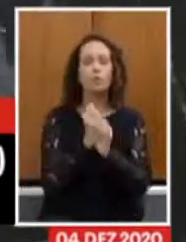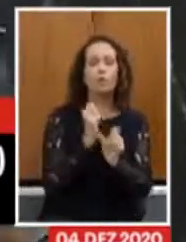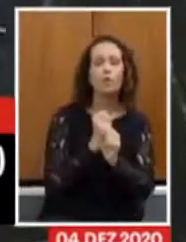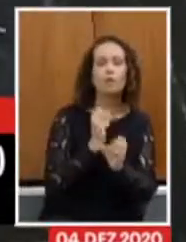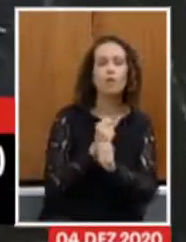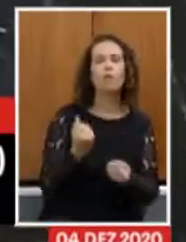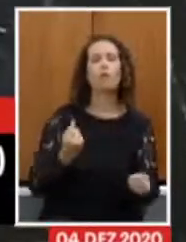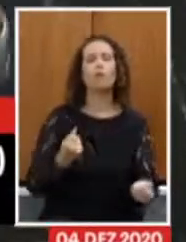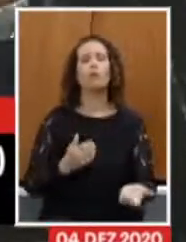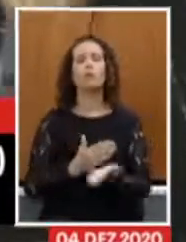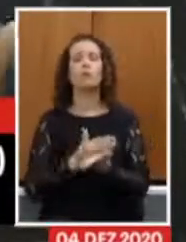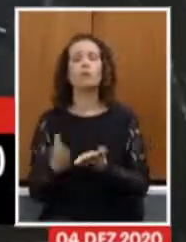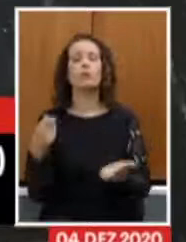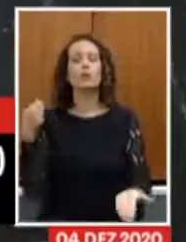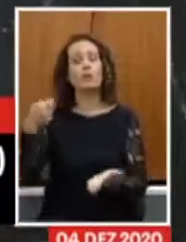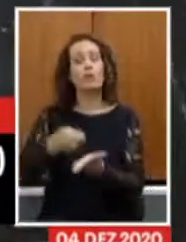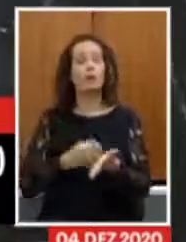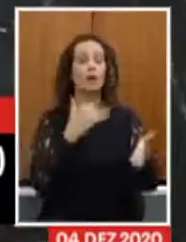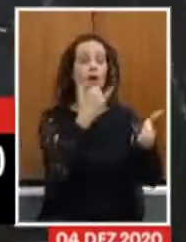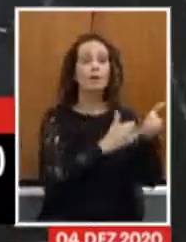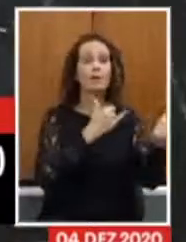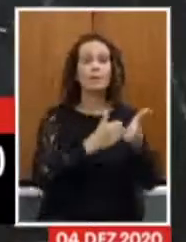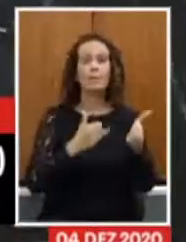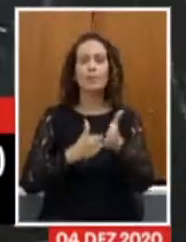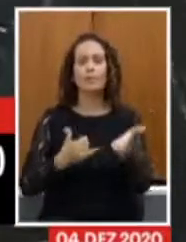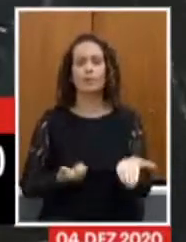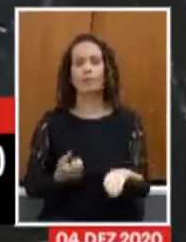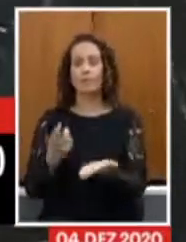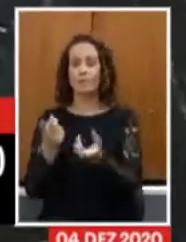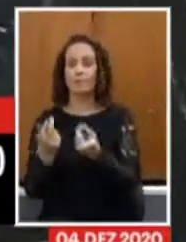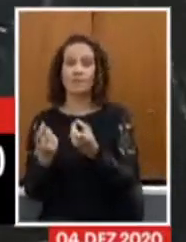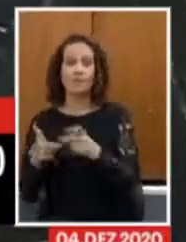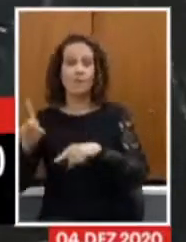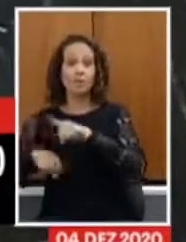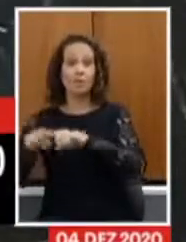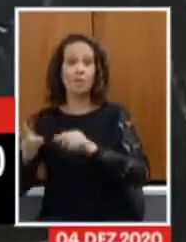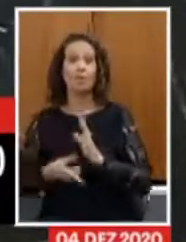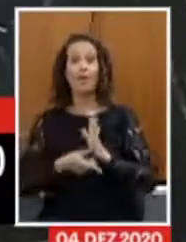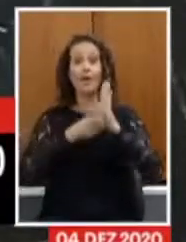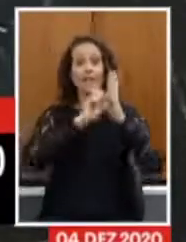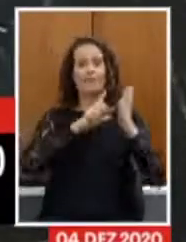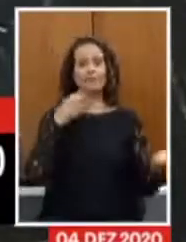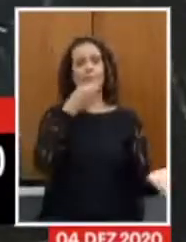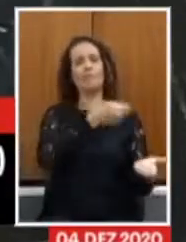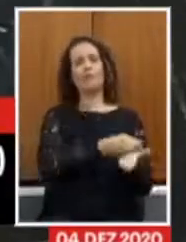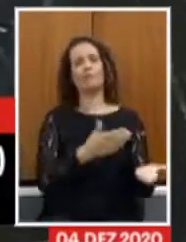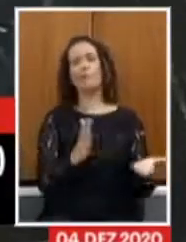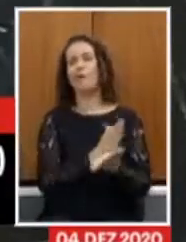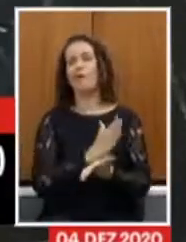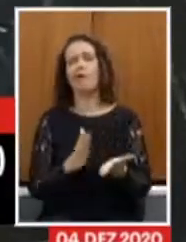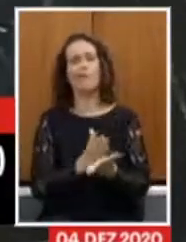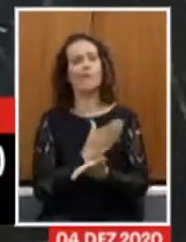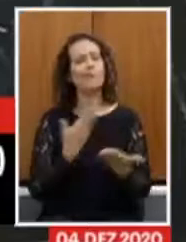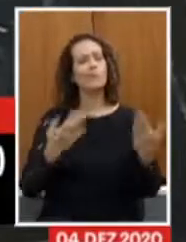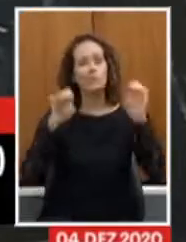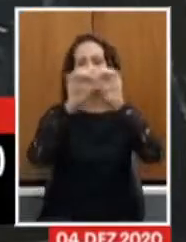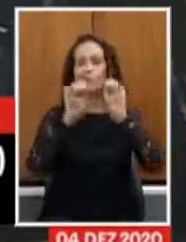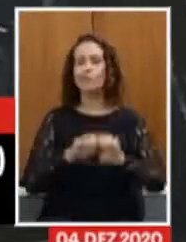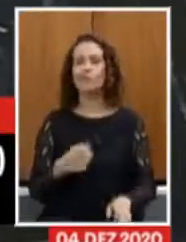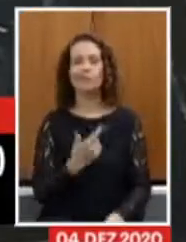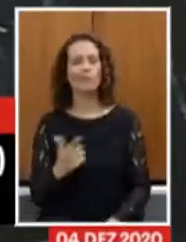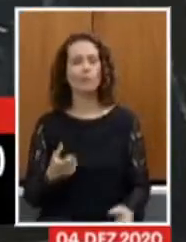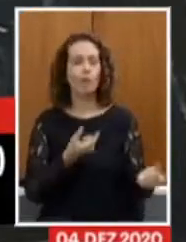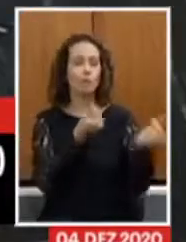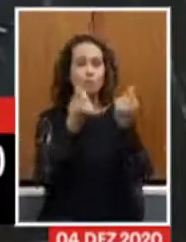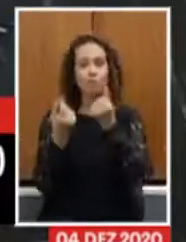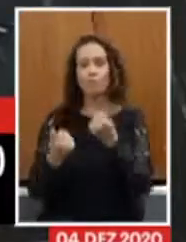pagar impostos antes mesmo de vender o seu produto. E muitos vão por água abaixo, não tem estrutura, não tem recurso